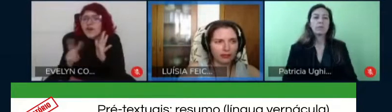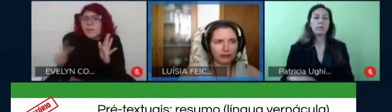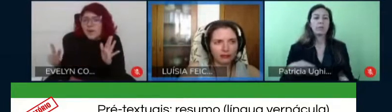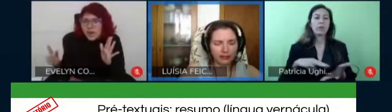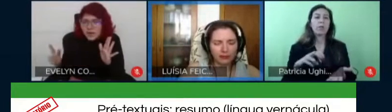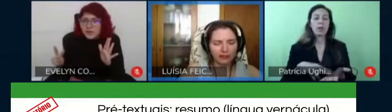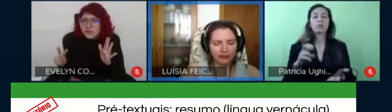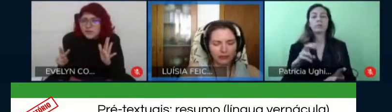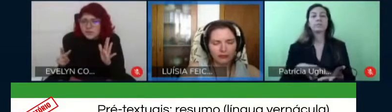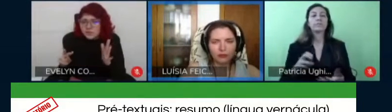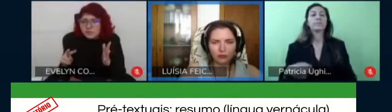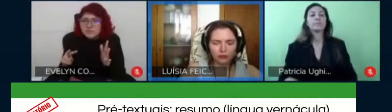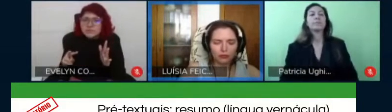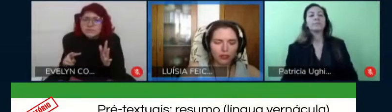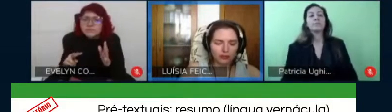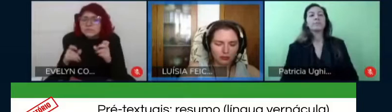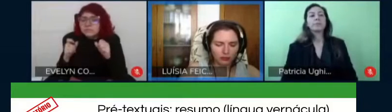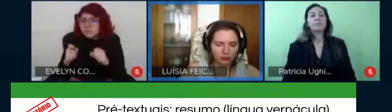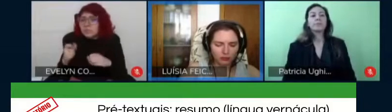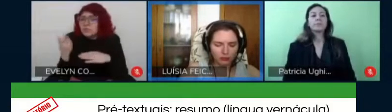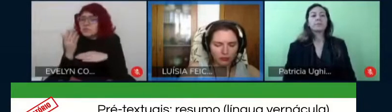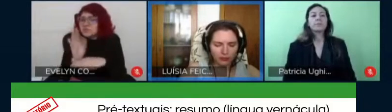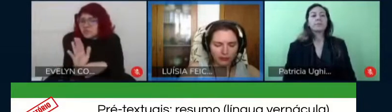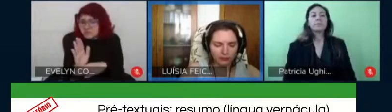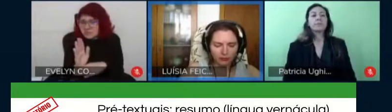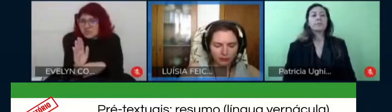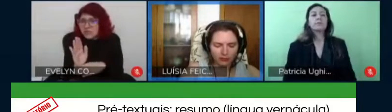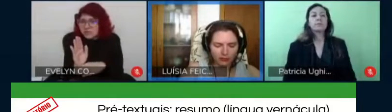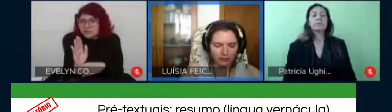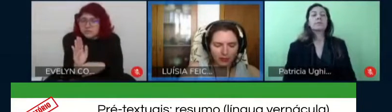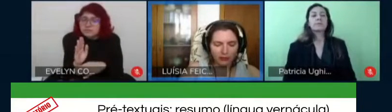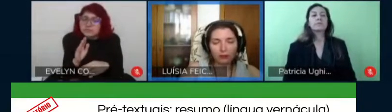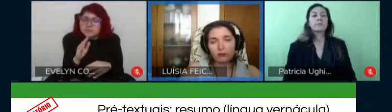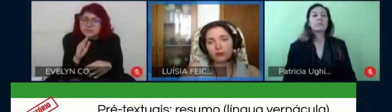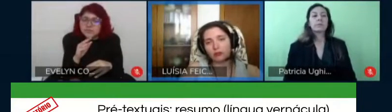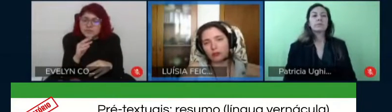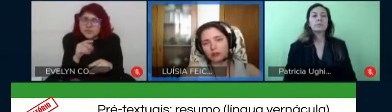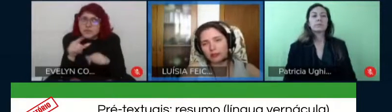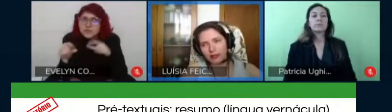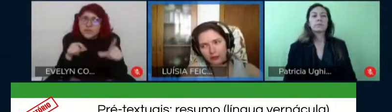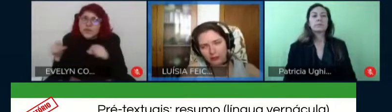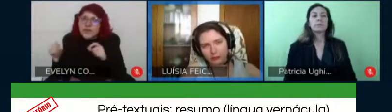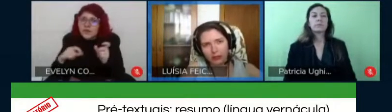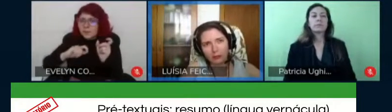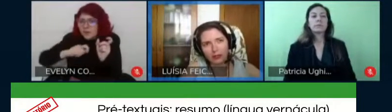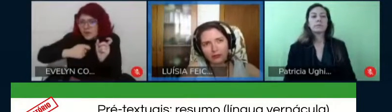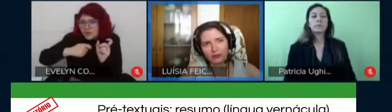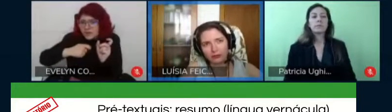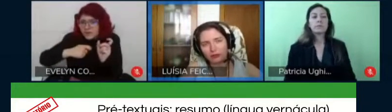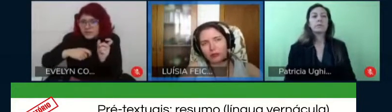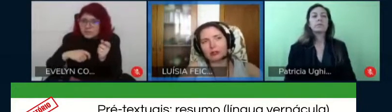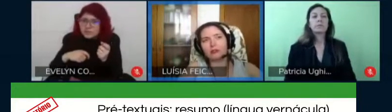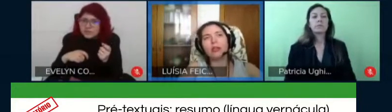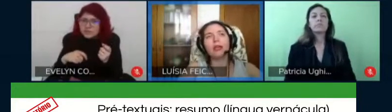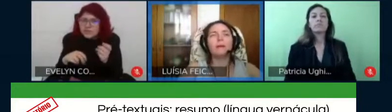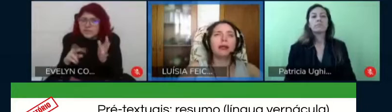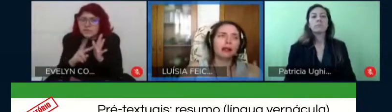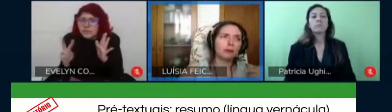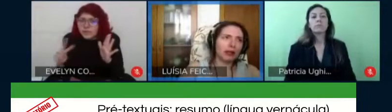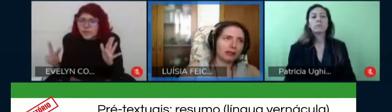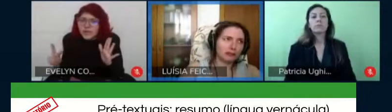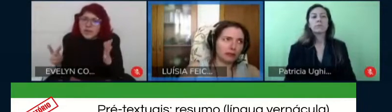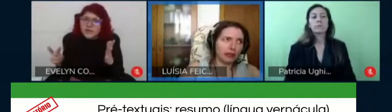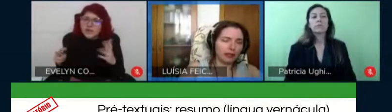a definir as palavras-chave do trabalho de vocês também, que vocês utilizaram esses vocabulários controlados